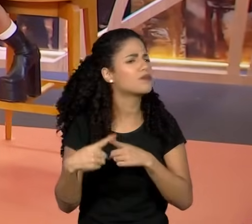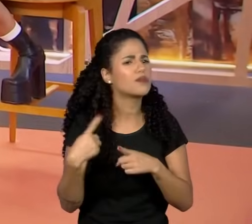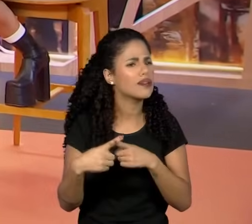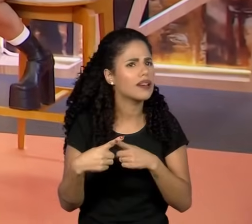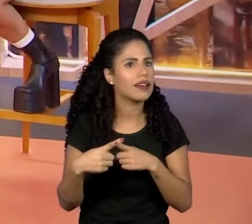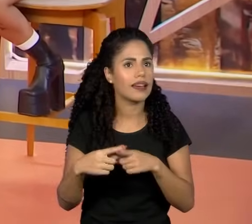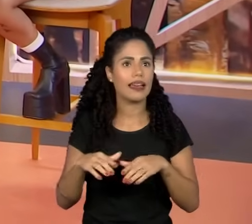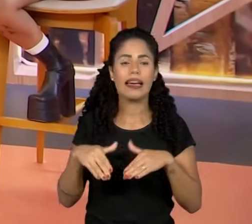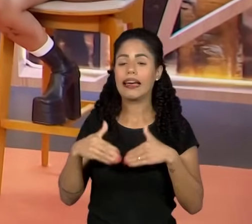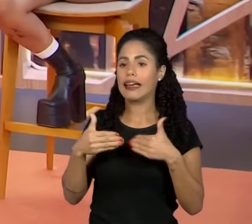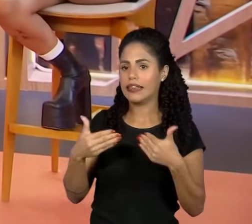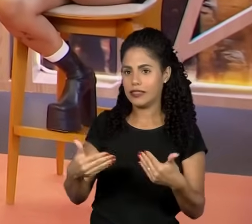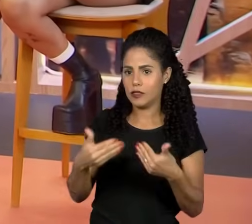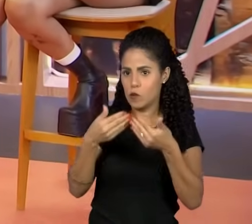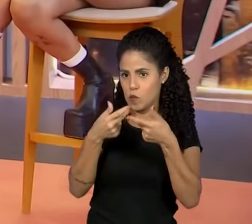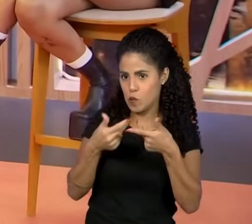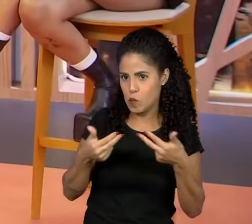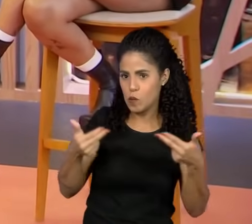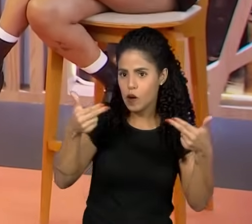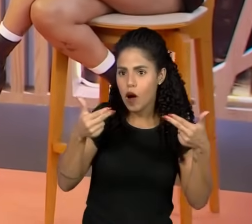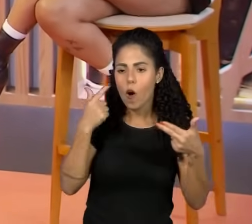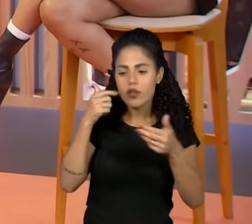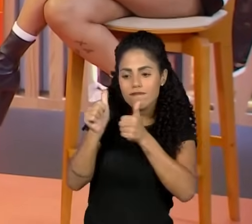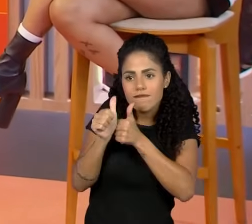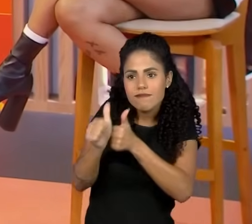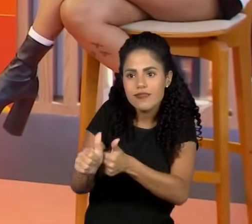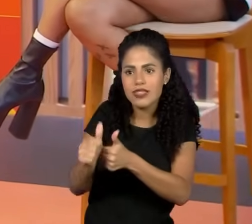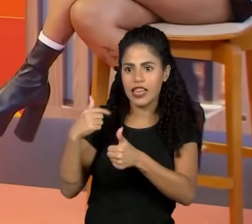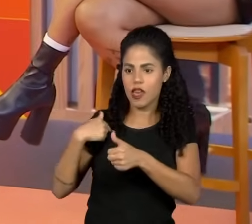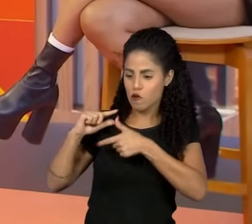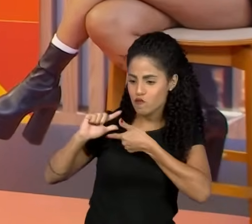é uma questão de seguir uma tradição.